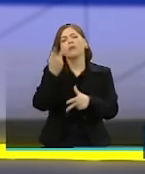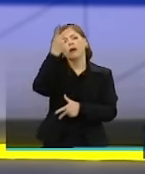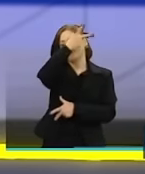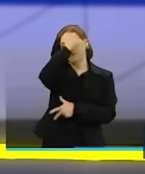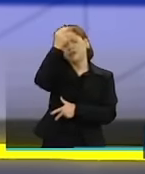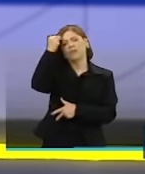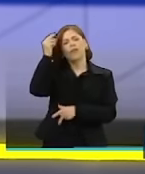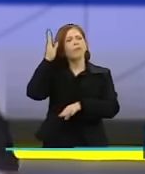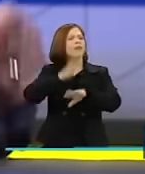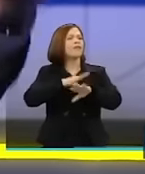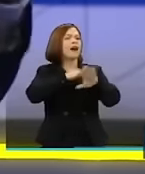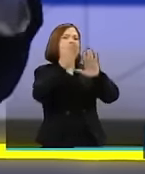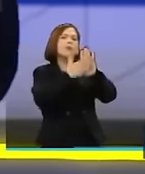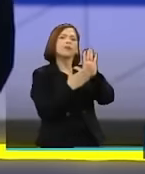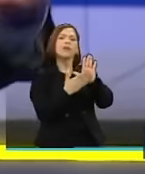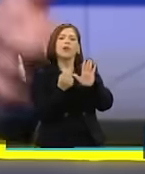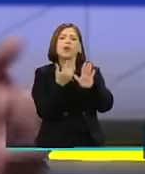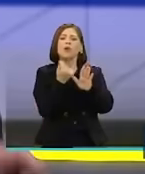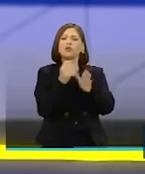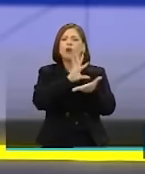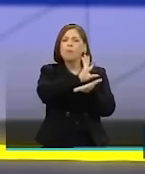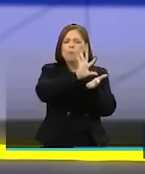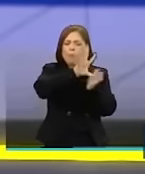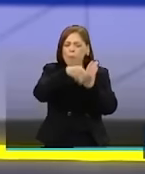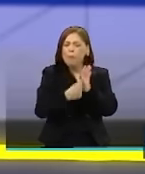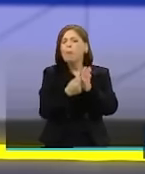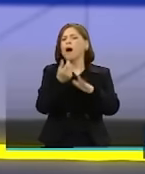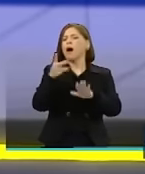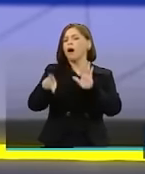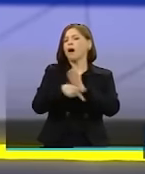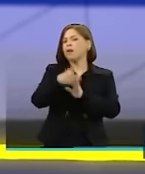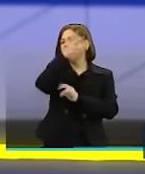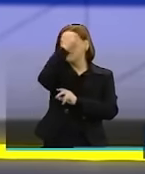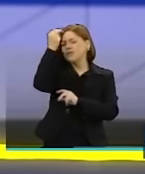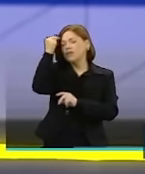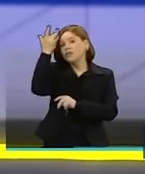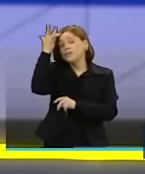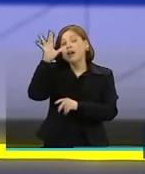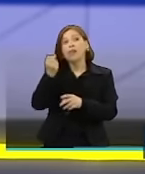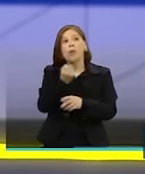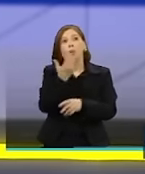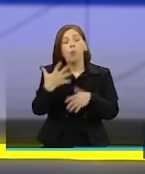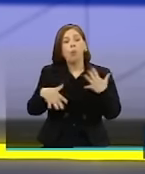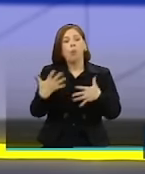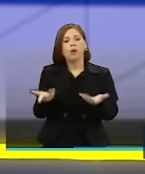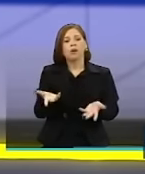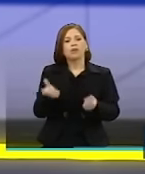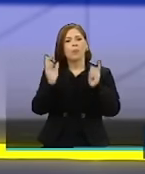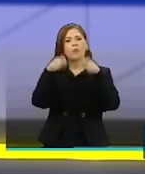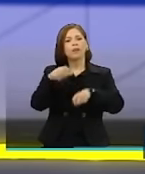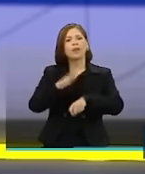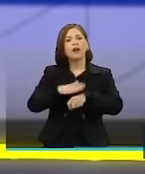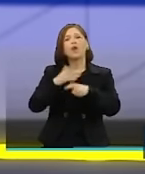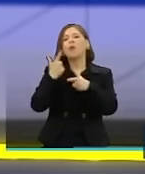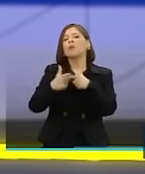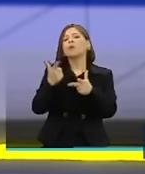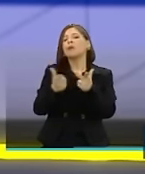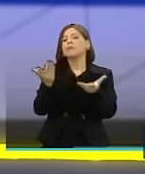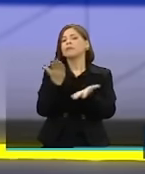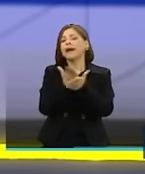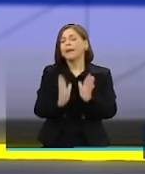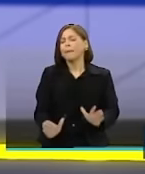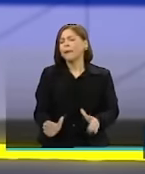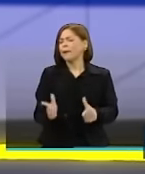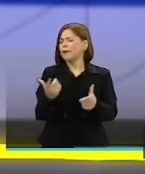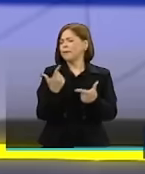faz proposta se só com o dinheiro roubado da prefeitura, que eu não sei até onde vai, você poderia resolver problemas